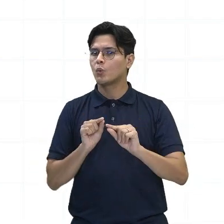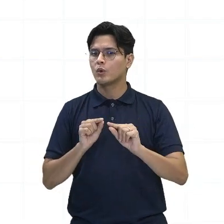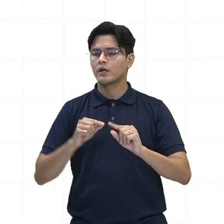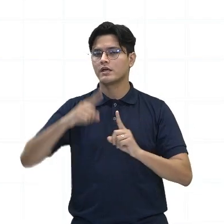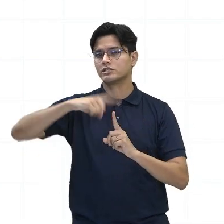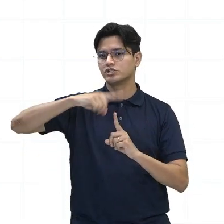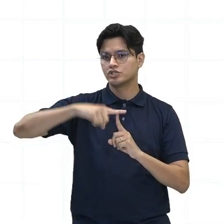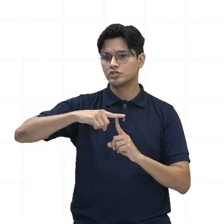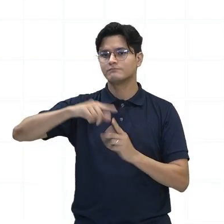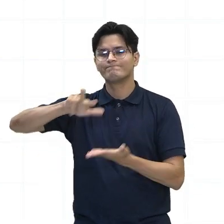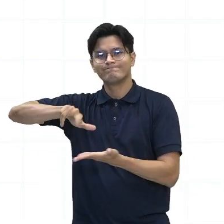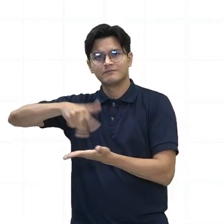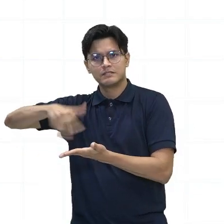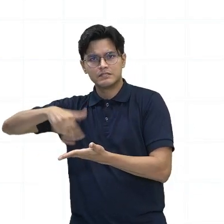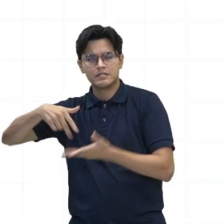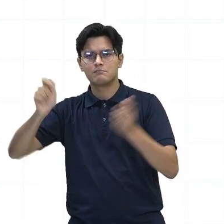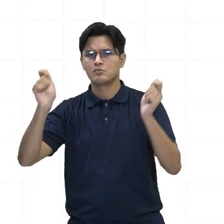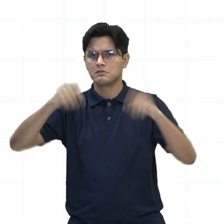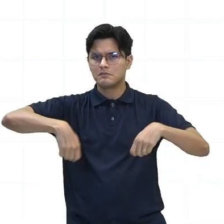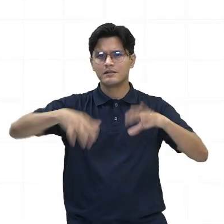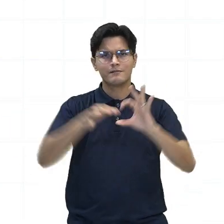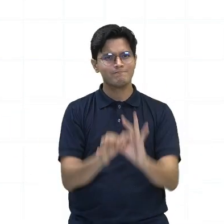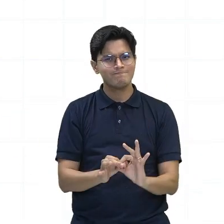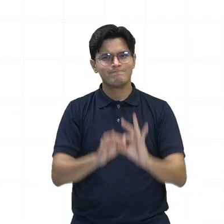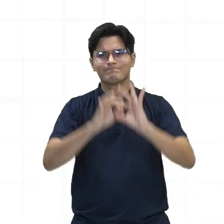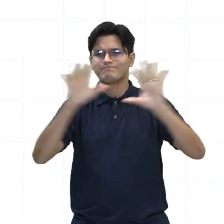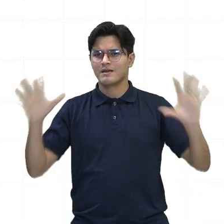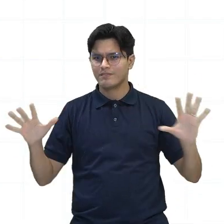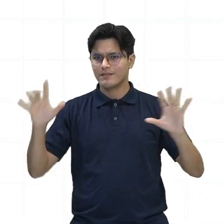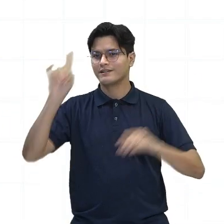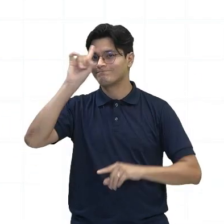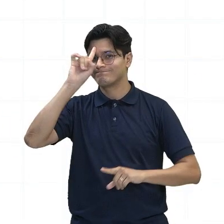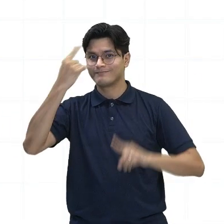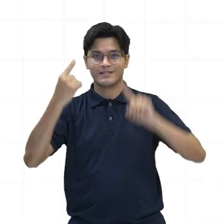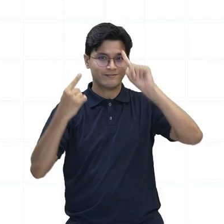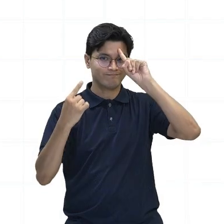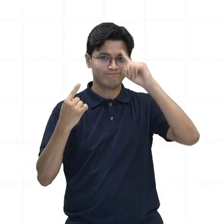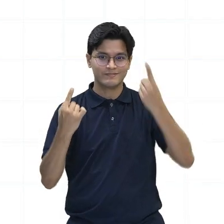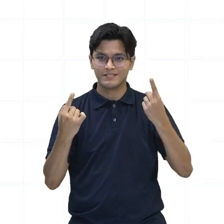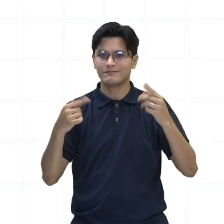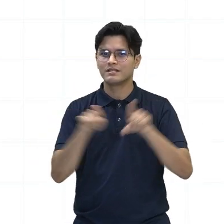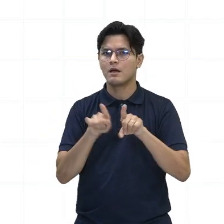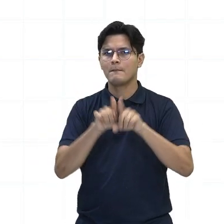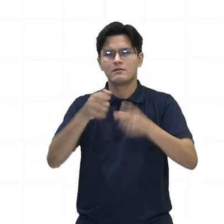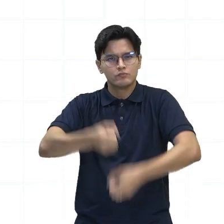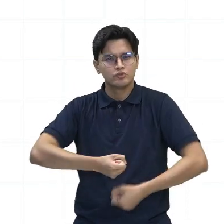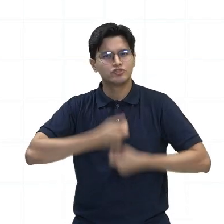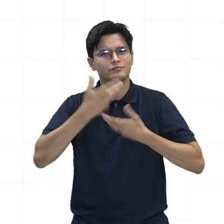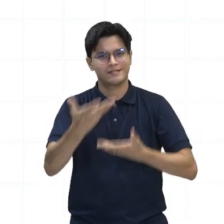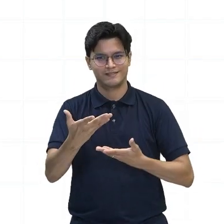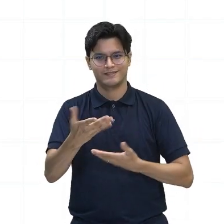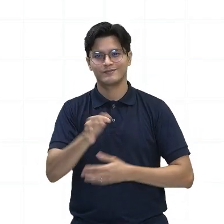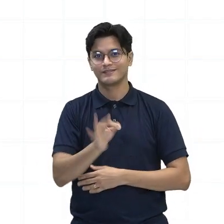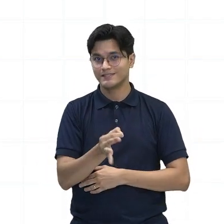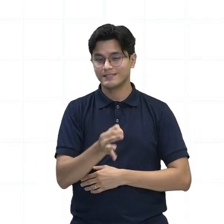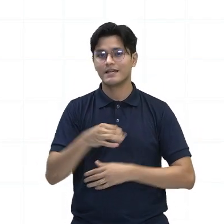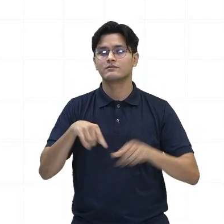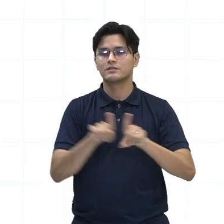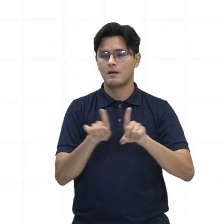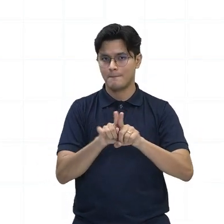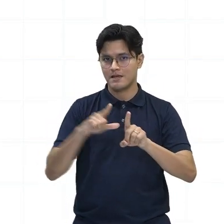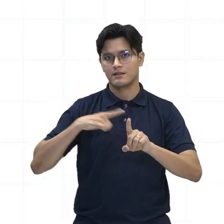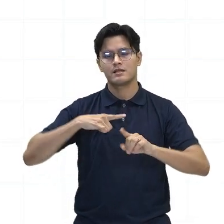uma grande liberdade, tanto criativa quanto expressiva, e é marcado por